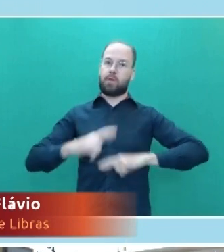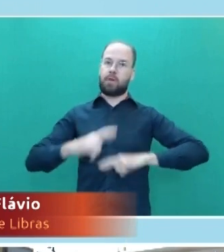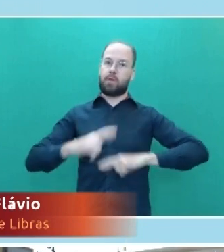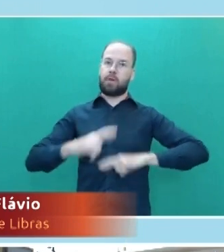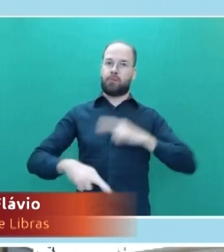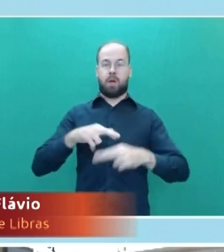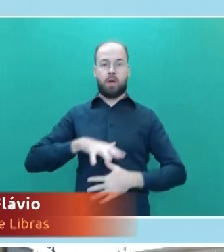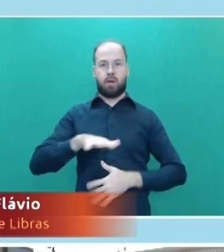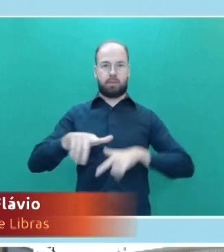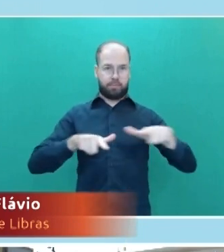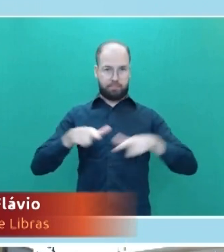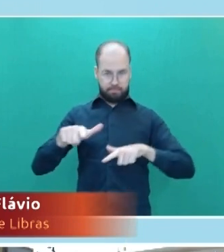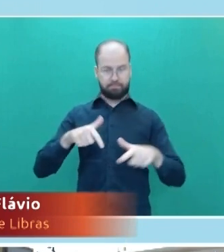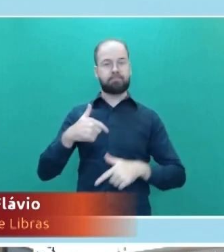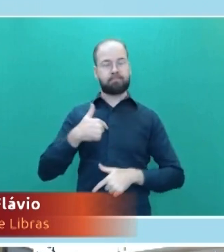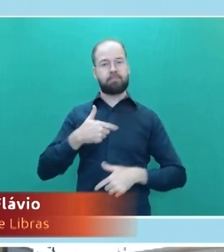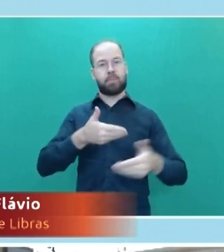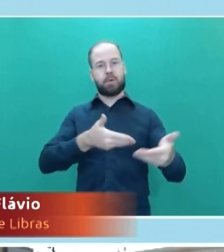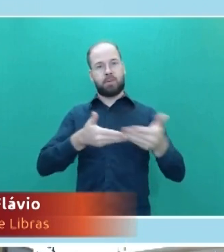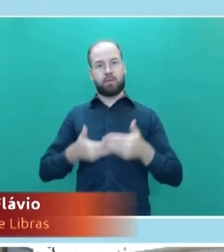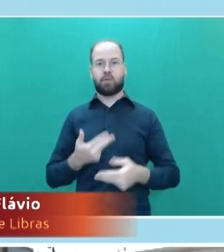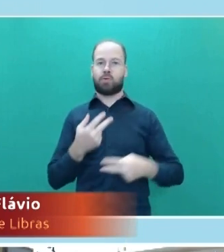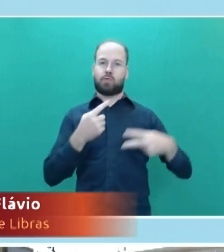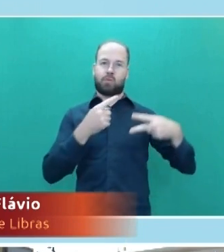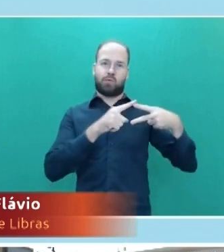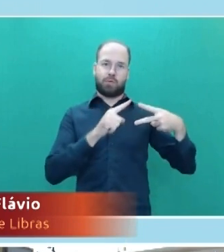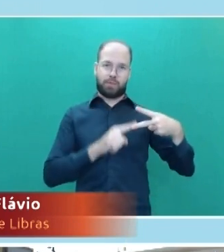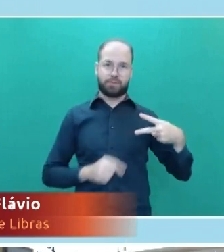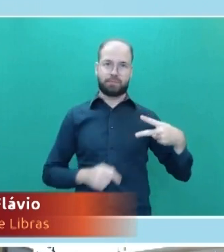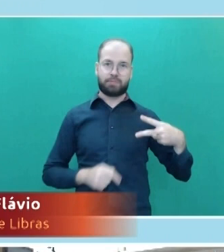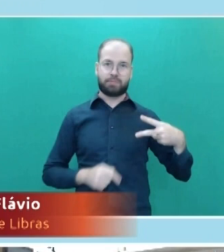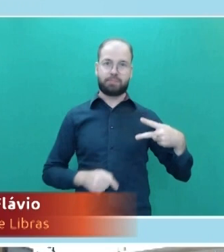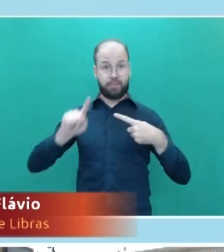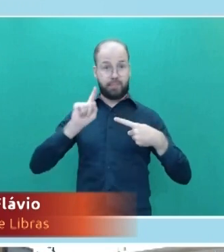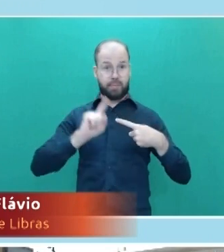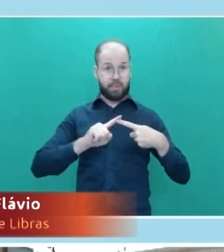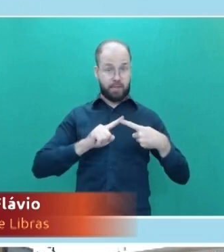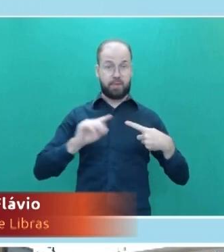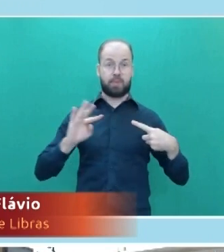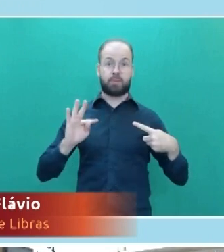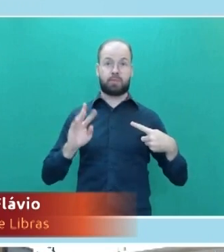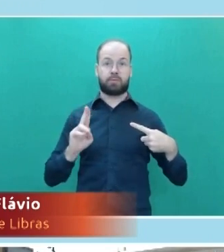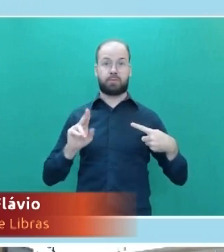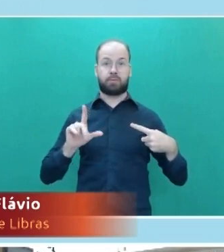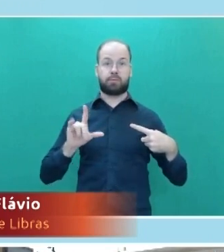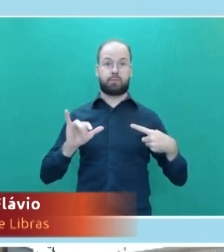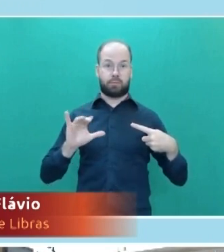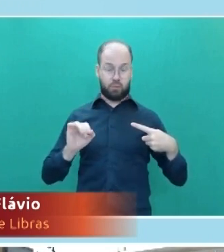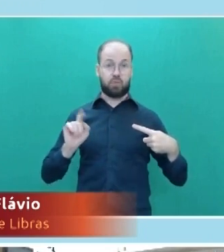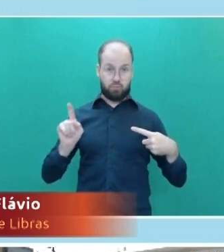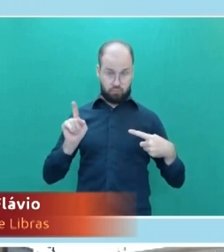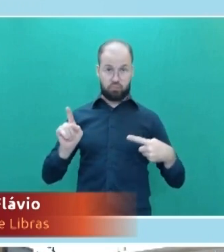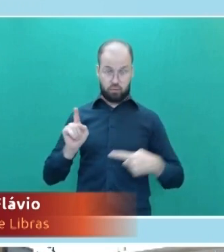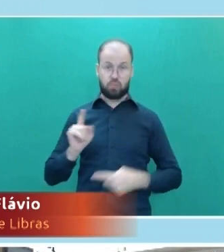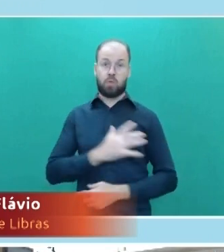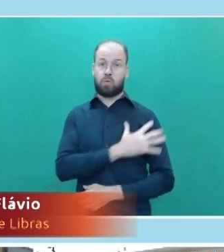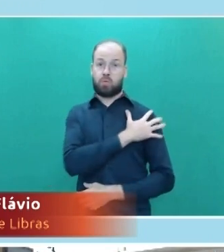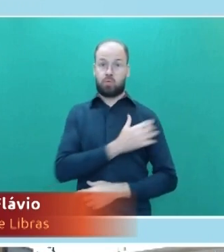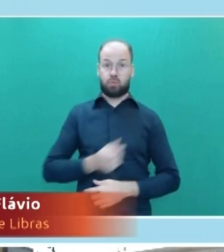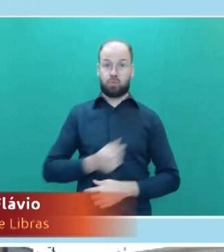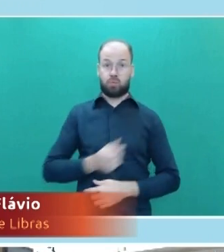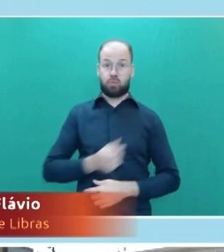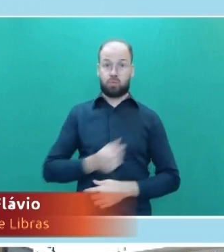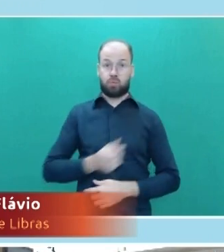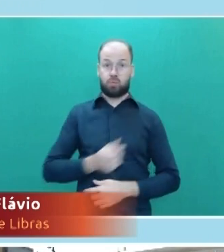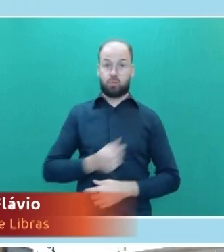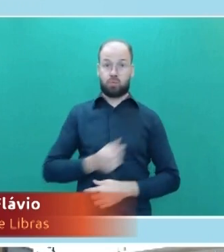E eu conto com a participação de 2 convidados. O primeiro deles é Túlio Macedo, juiz do trabalho do Tribunal Regional